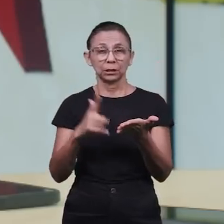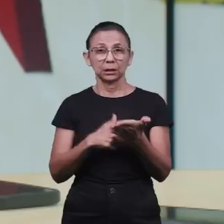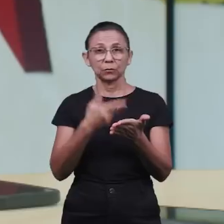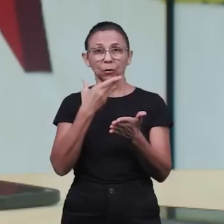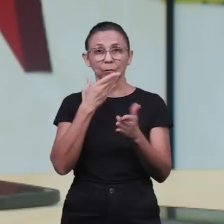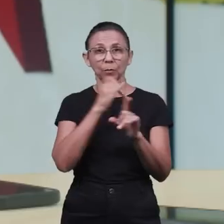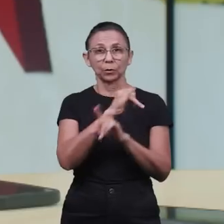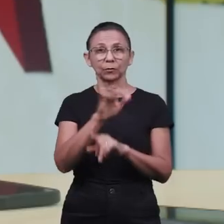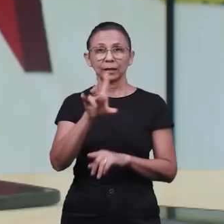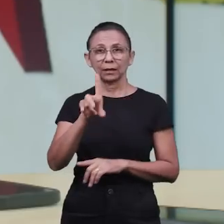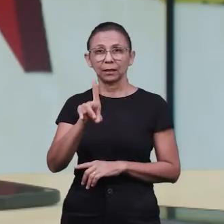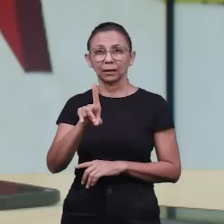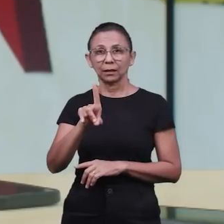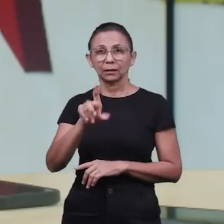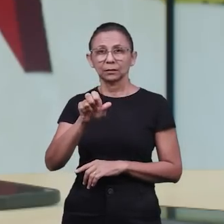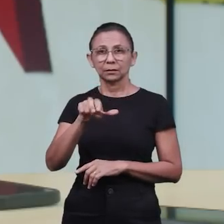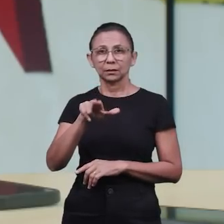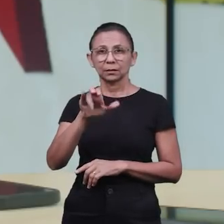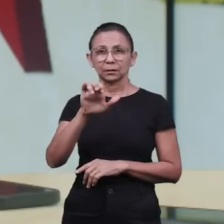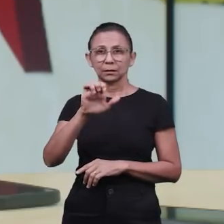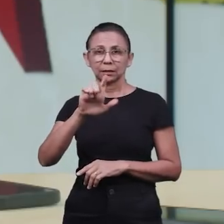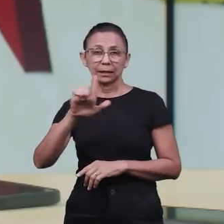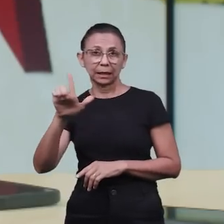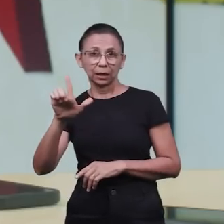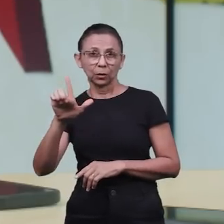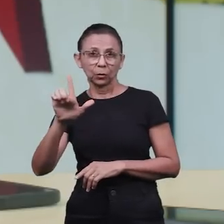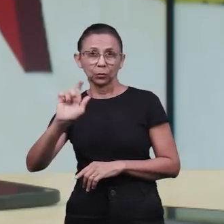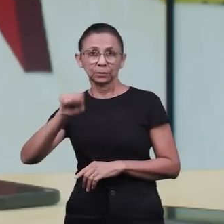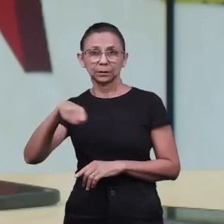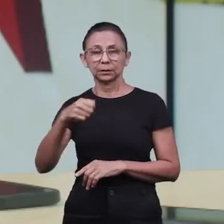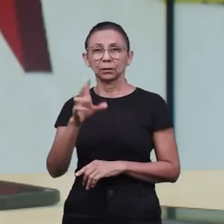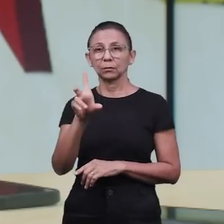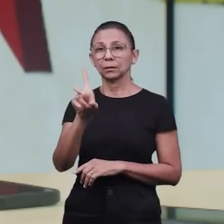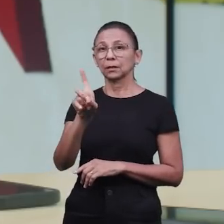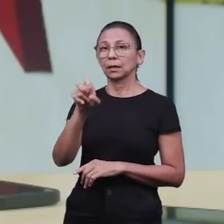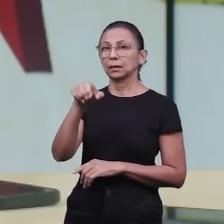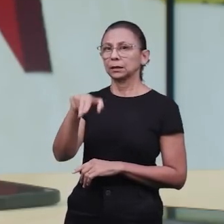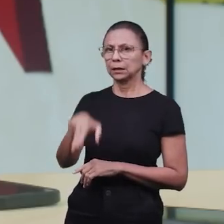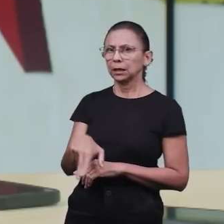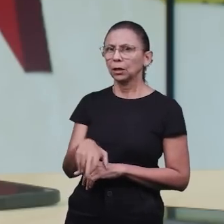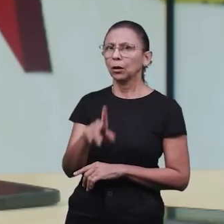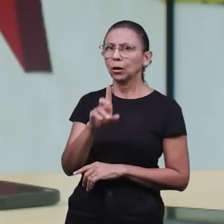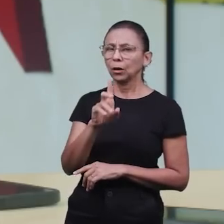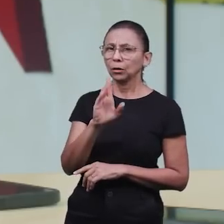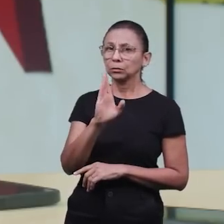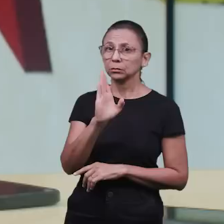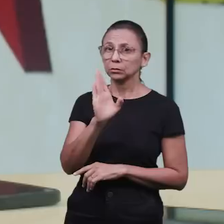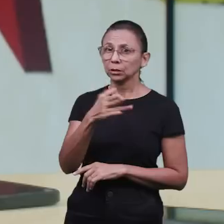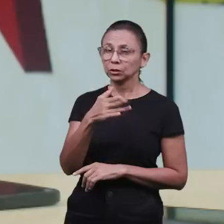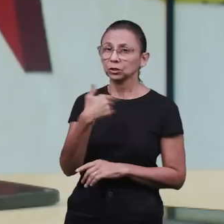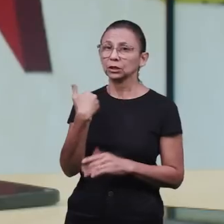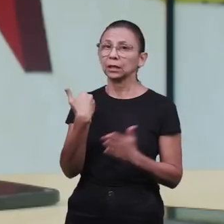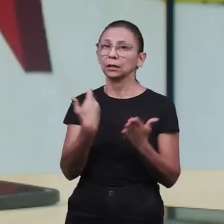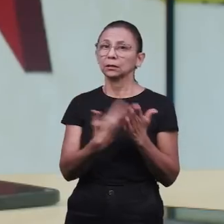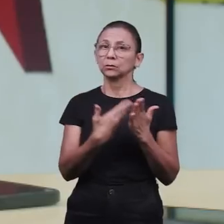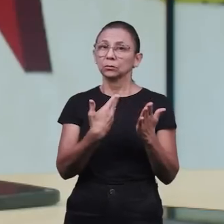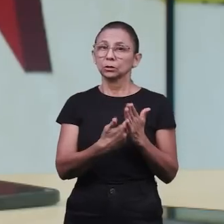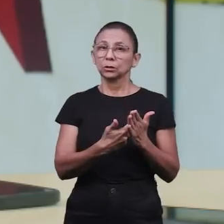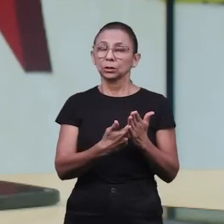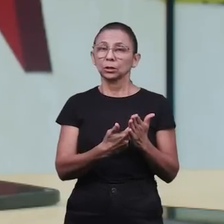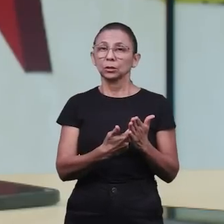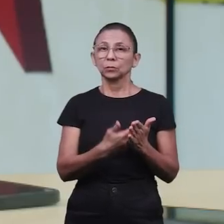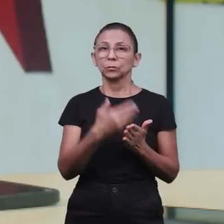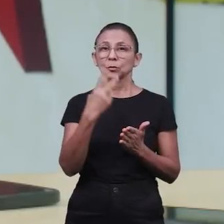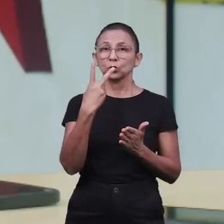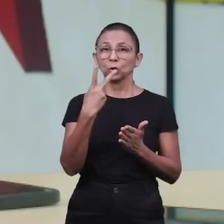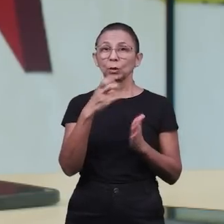Na verdade, nós já abordamos os 2 primeiros capítulos e, aliás, eu recomendo, se você não teve a oportunidade de assistir, entra